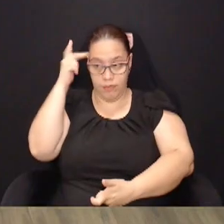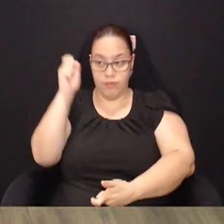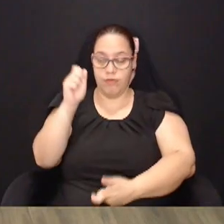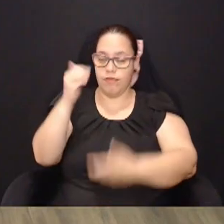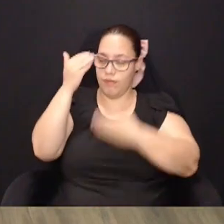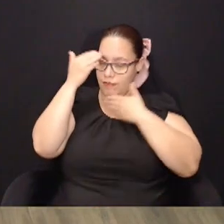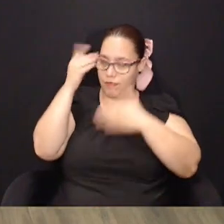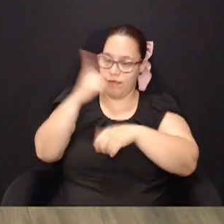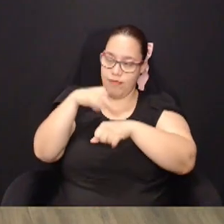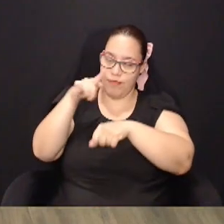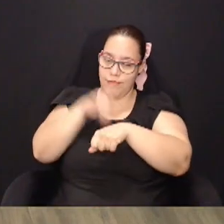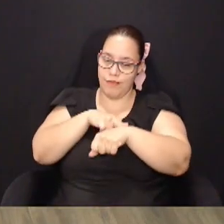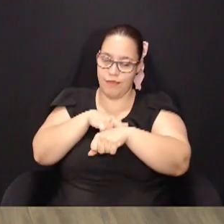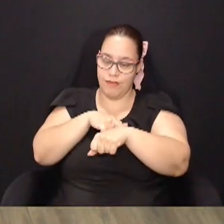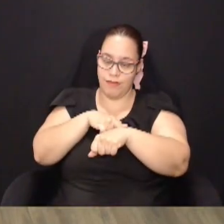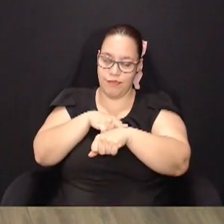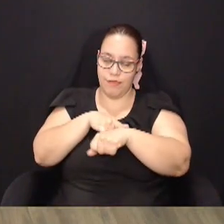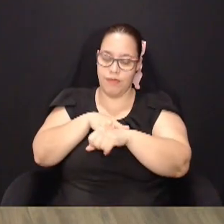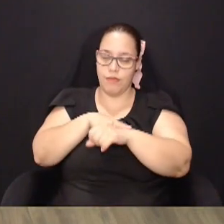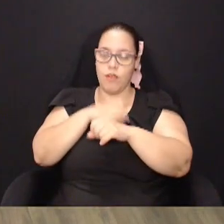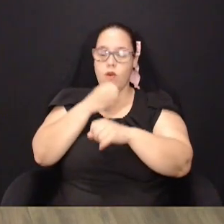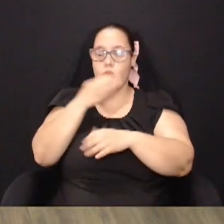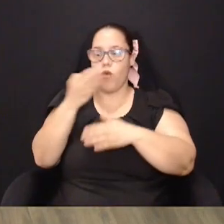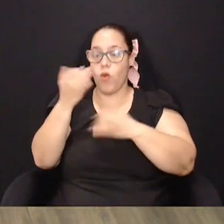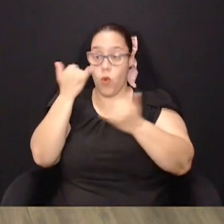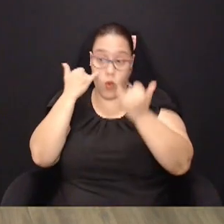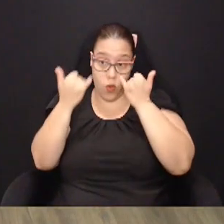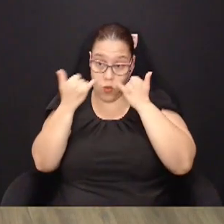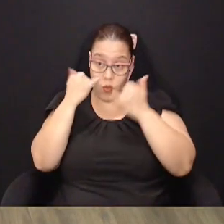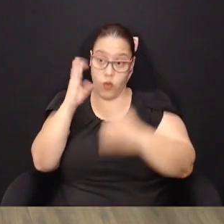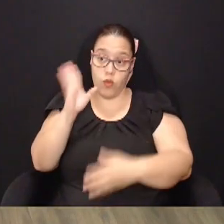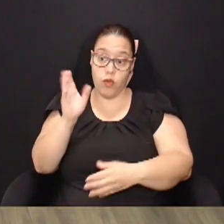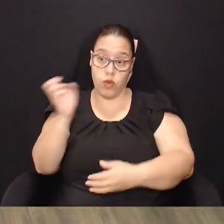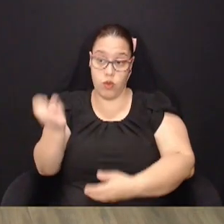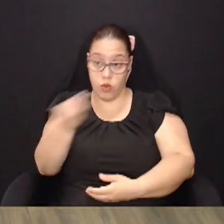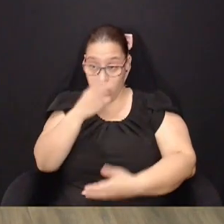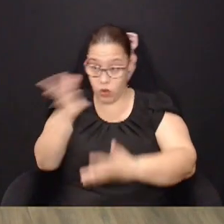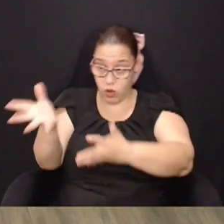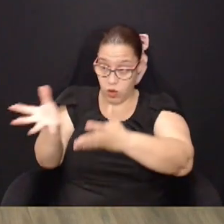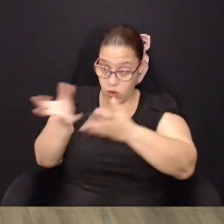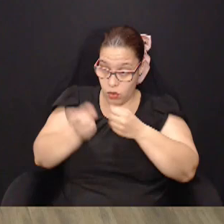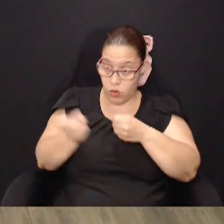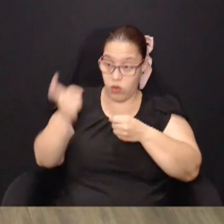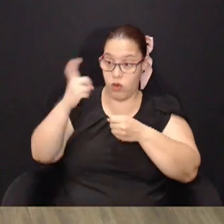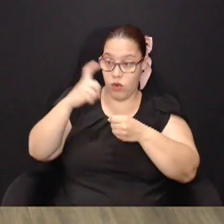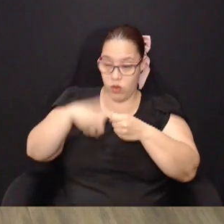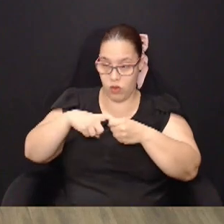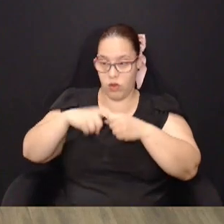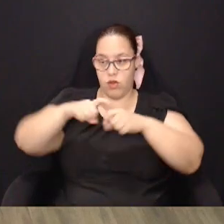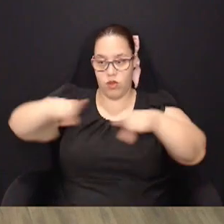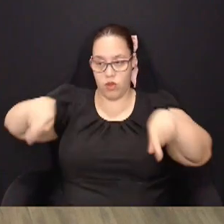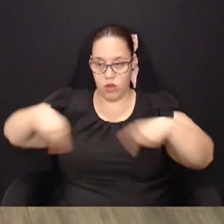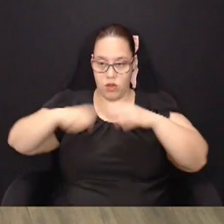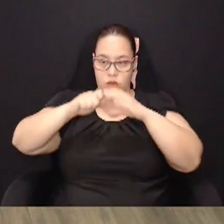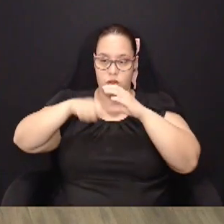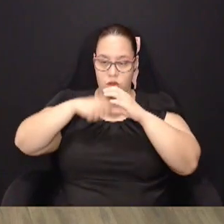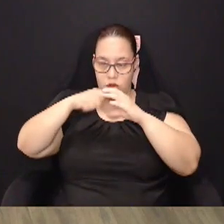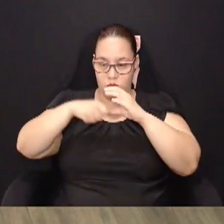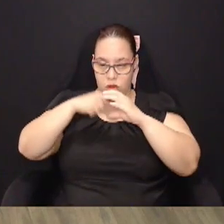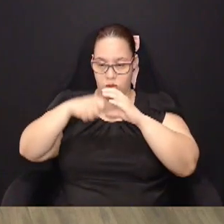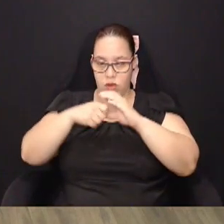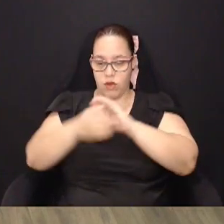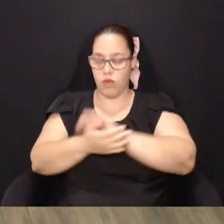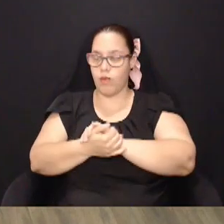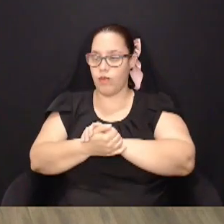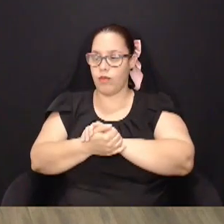do seu tempo, tudo que foi passado aqui, e já faço um novo convite para você retornar até o nosso telejornal para contar uma